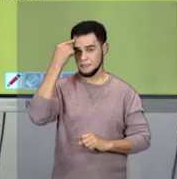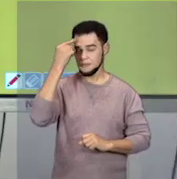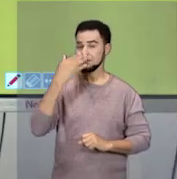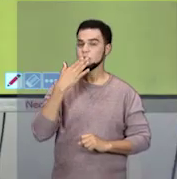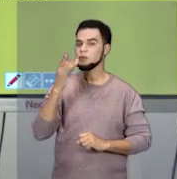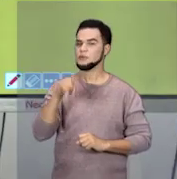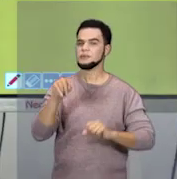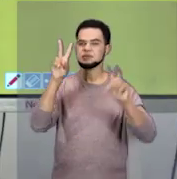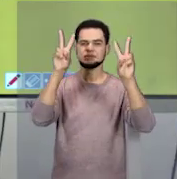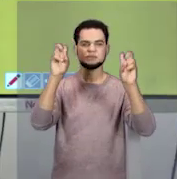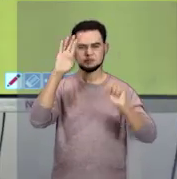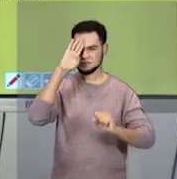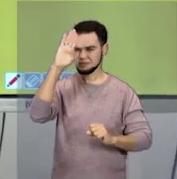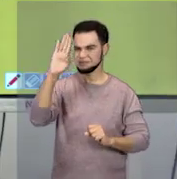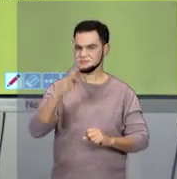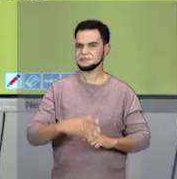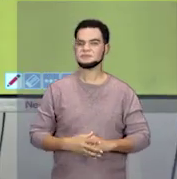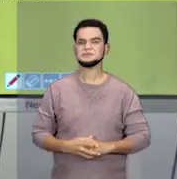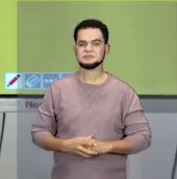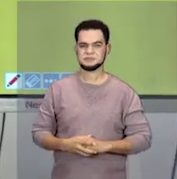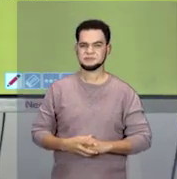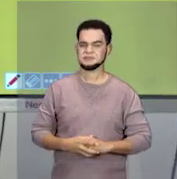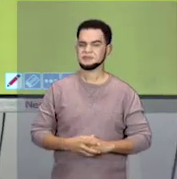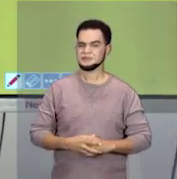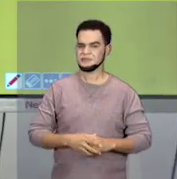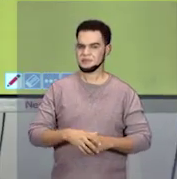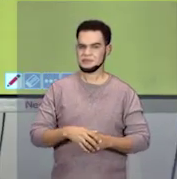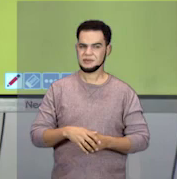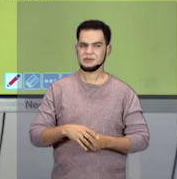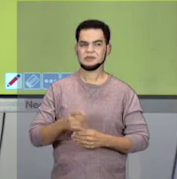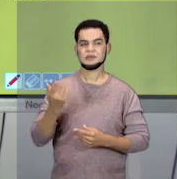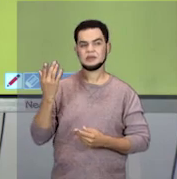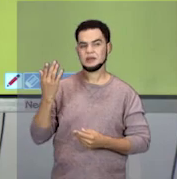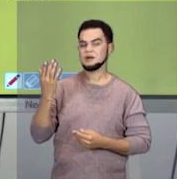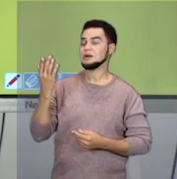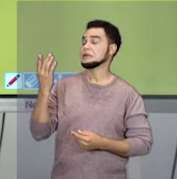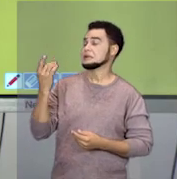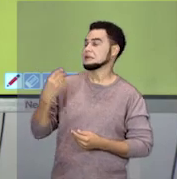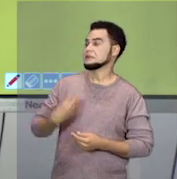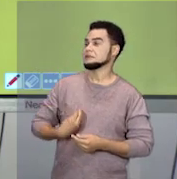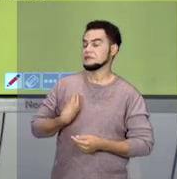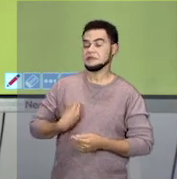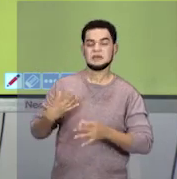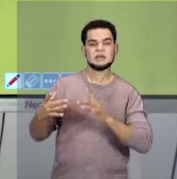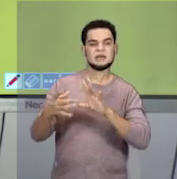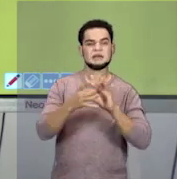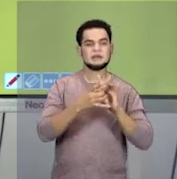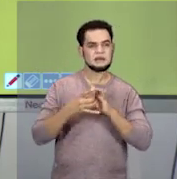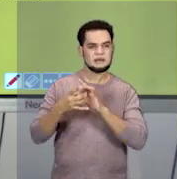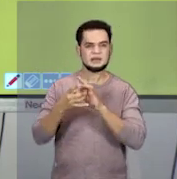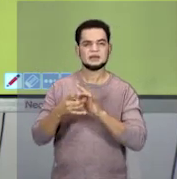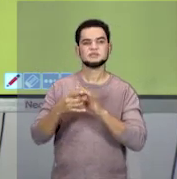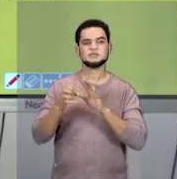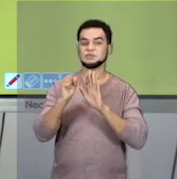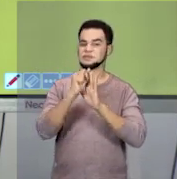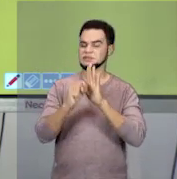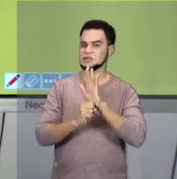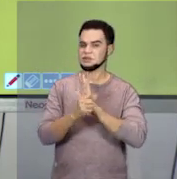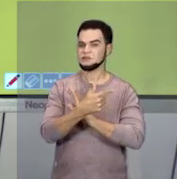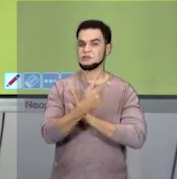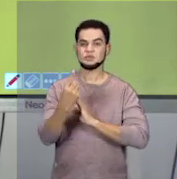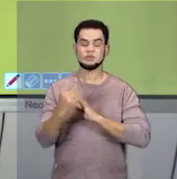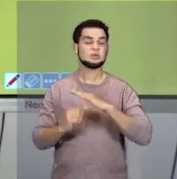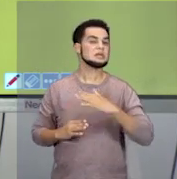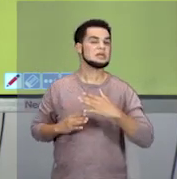central? Vamos ler novamente. Olha, viver em rede no século XXI, os limites entre o público e o privado. Eu